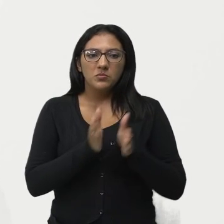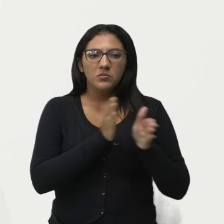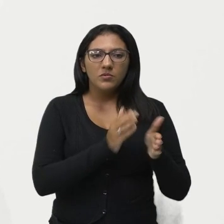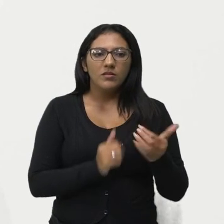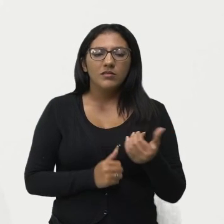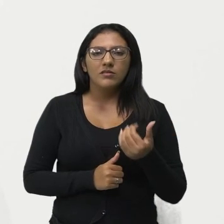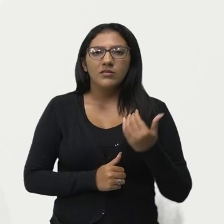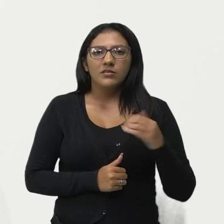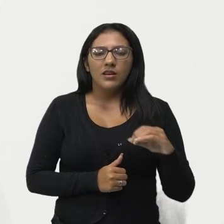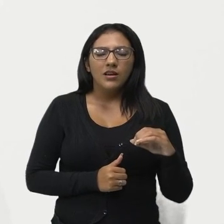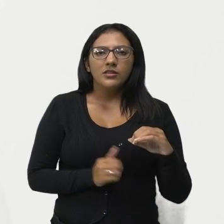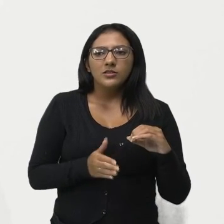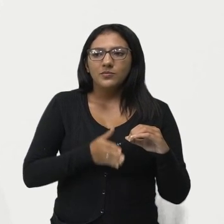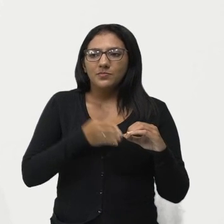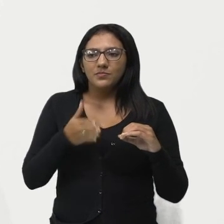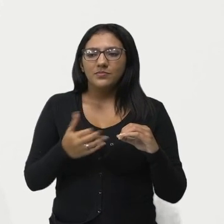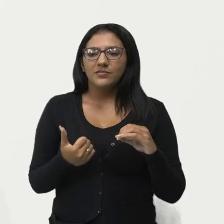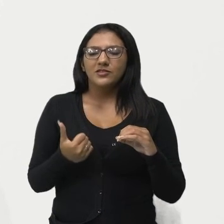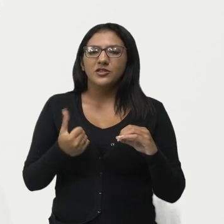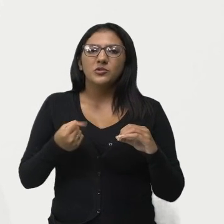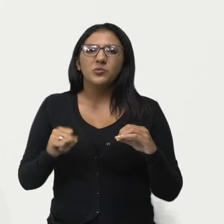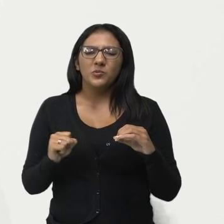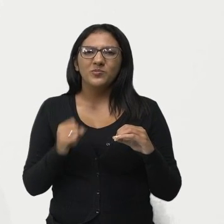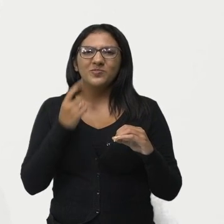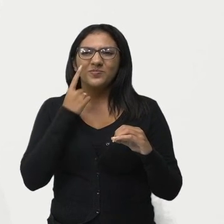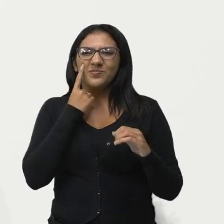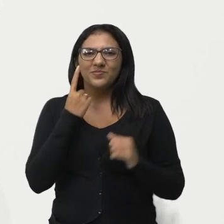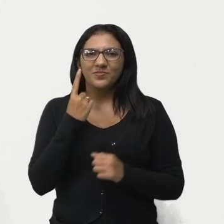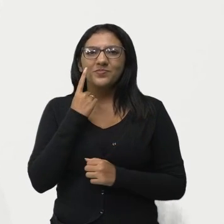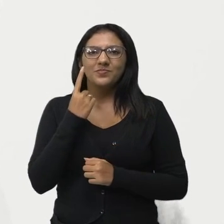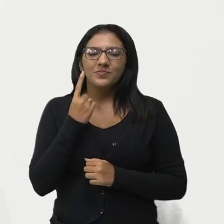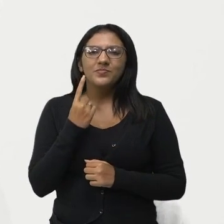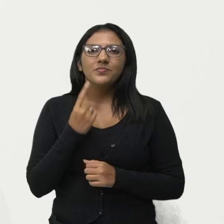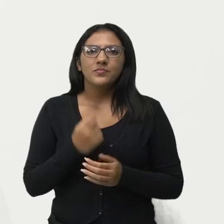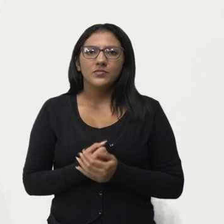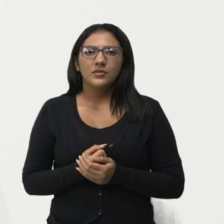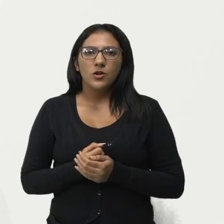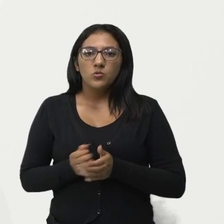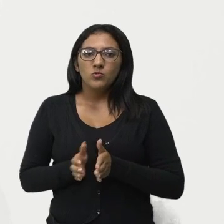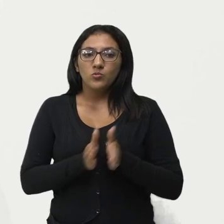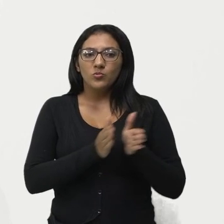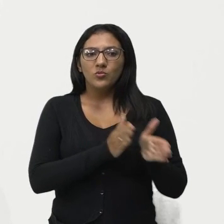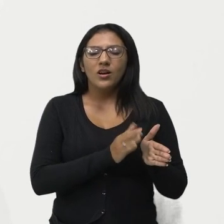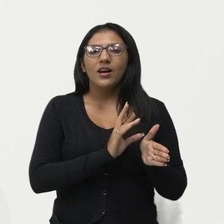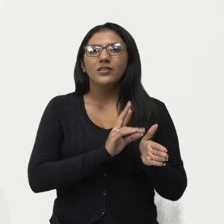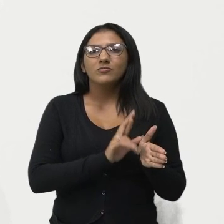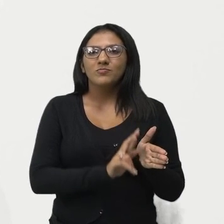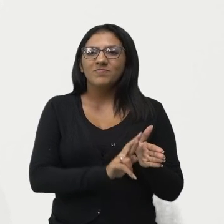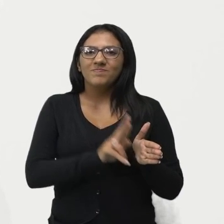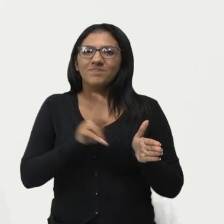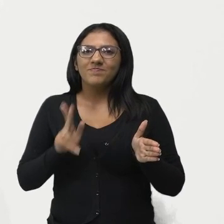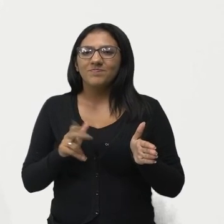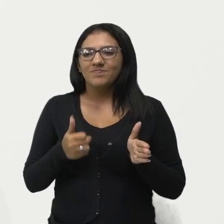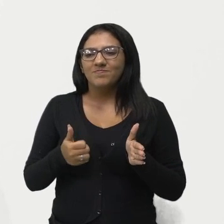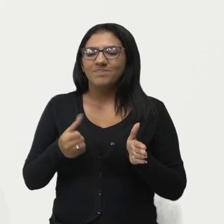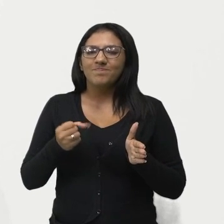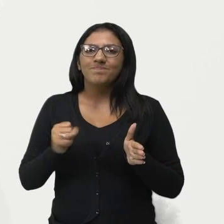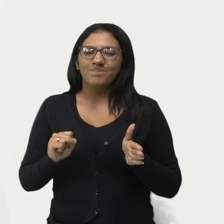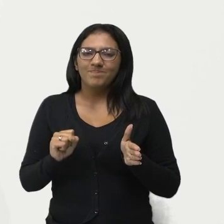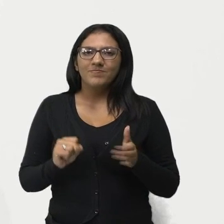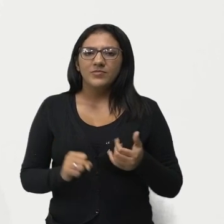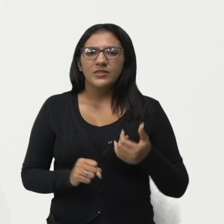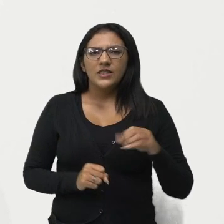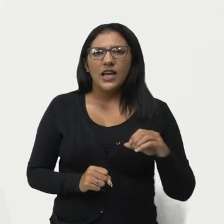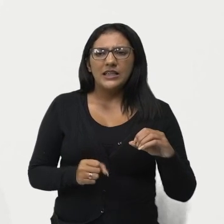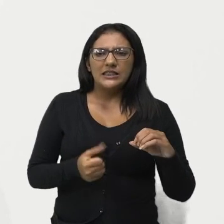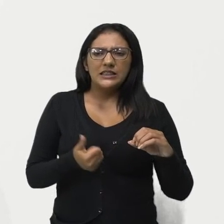6 vezes 3 vai dar 18, olha. Então, o que nós tínhamos do lado esquerdo deu diferente do que nós tínhamos